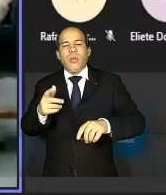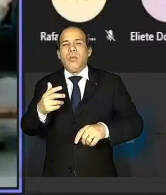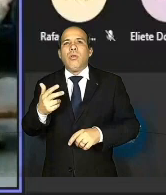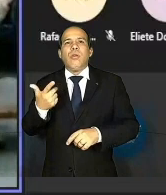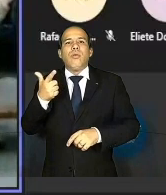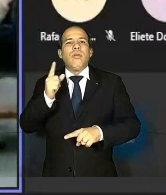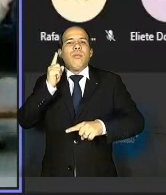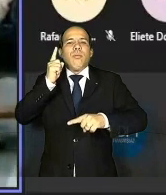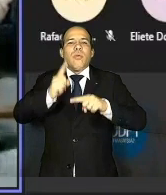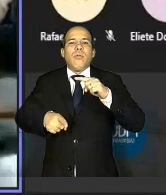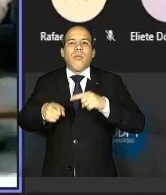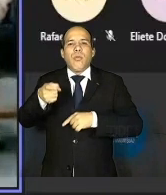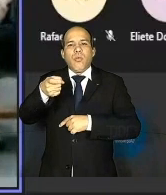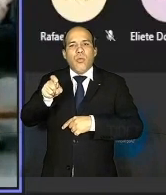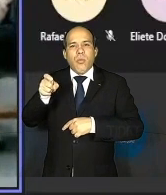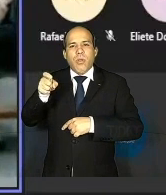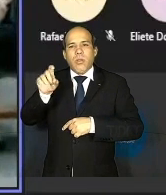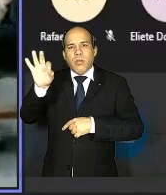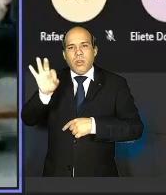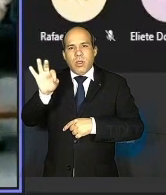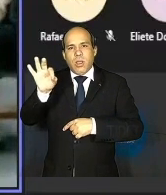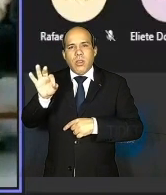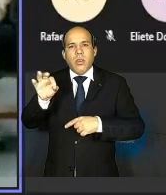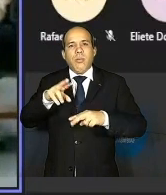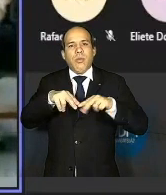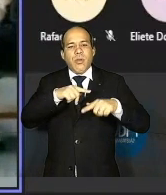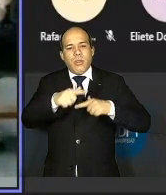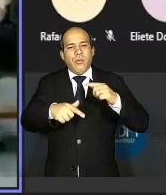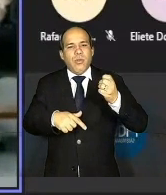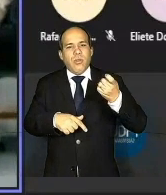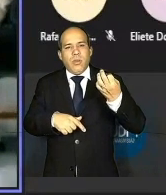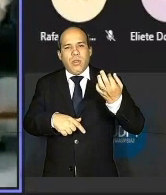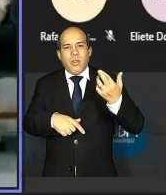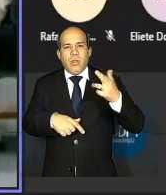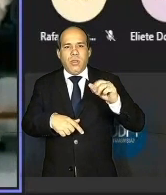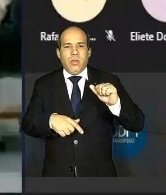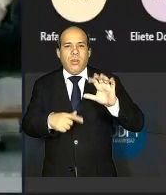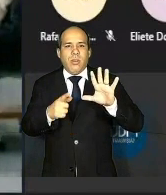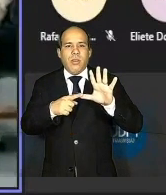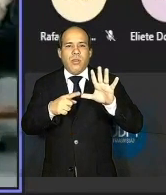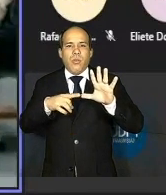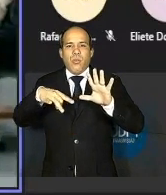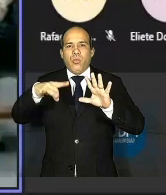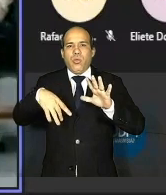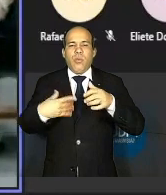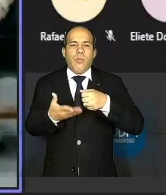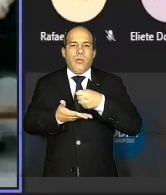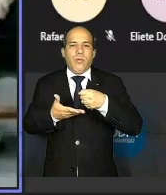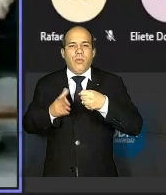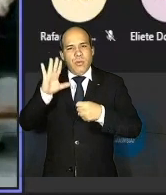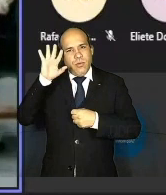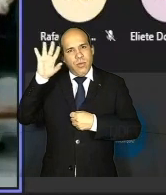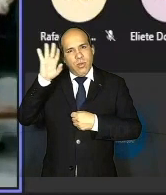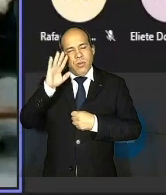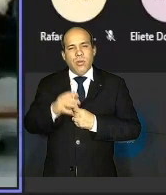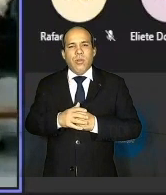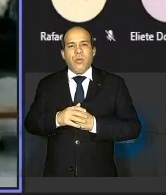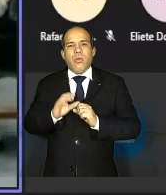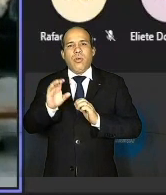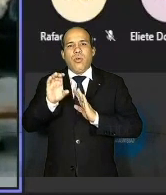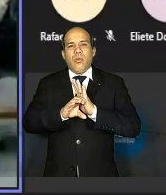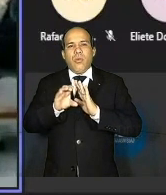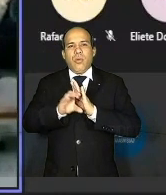educação, não há qualquer vedação à cobrança de taxa por serviços extraordinários. Assim, passando para o quinto e último